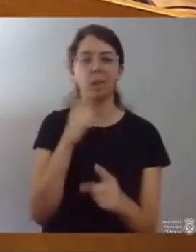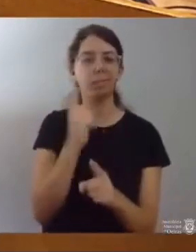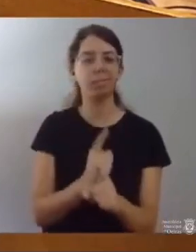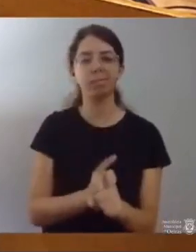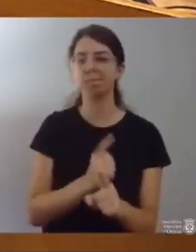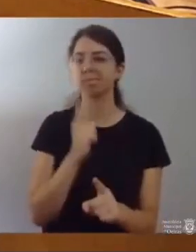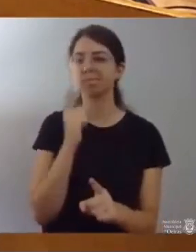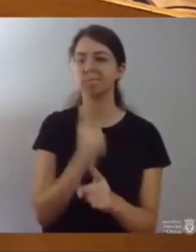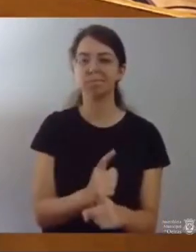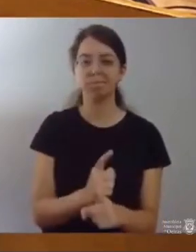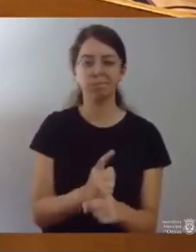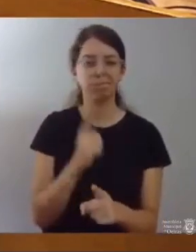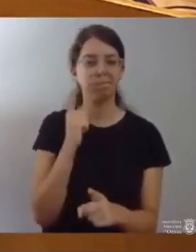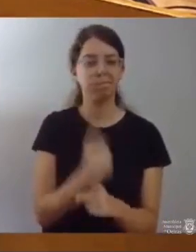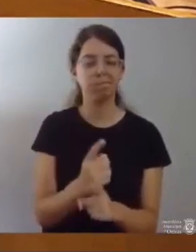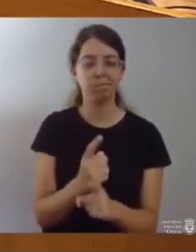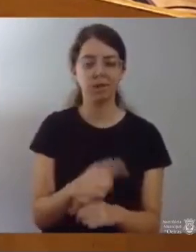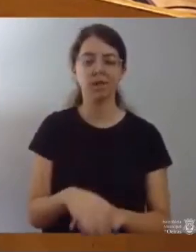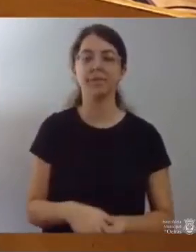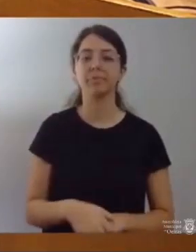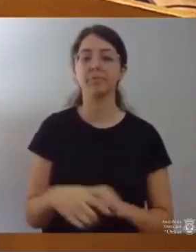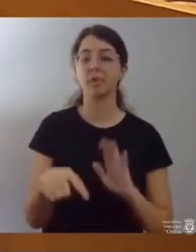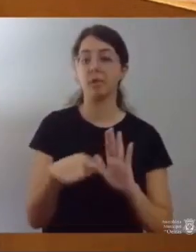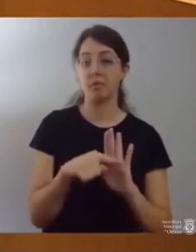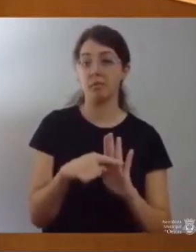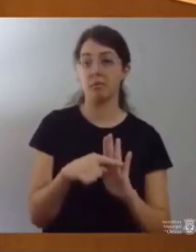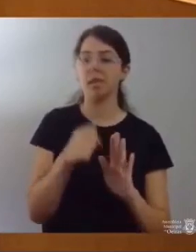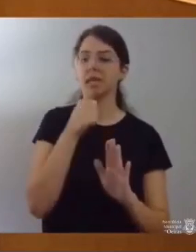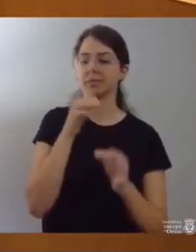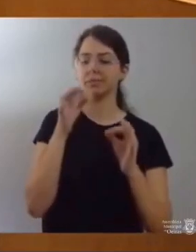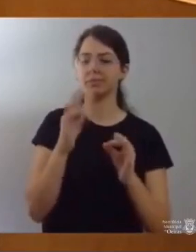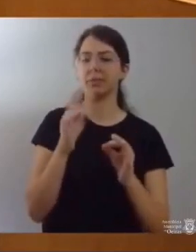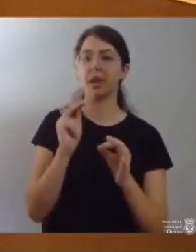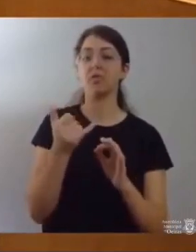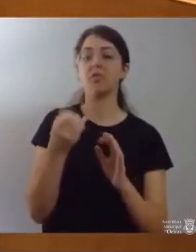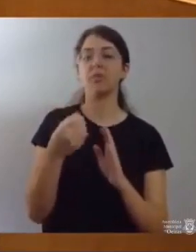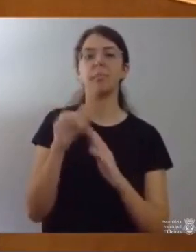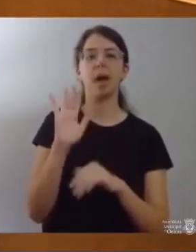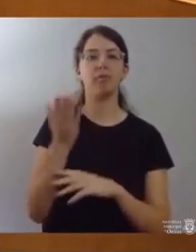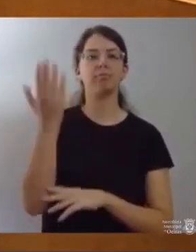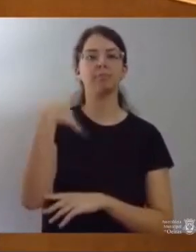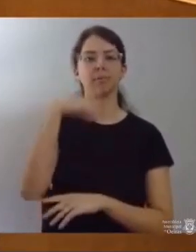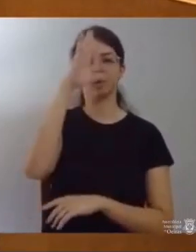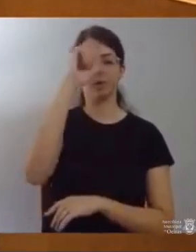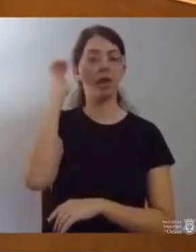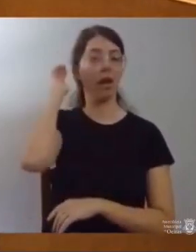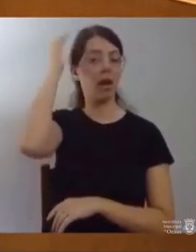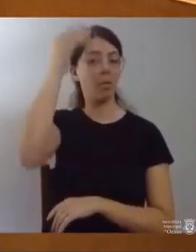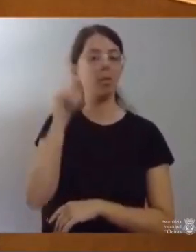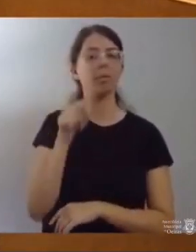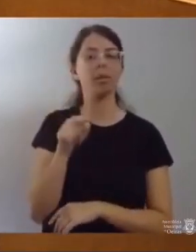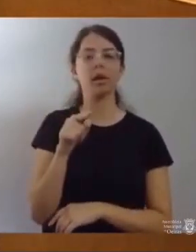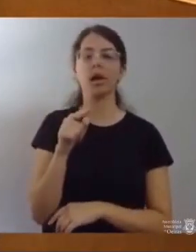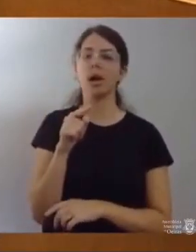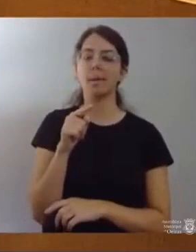Uma medida que foi tomada há mais de 20 anos pelo Governo da República é